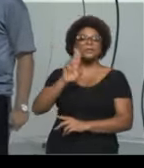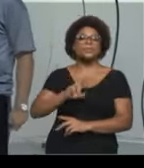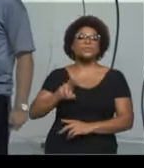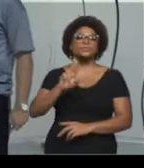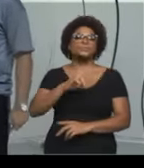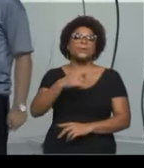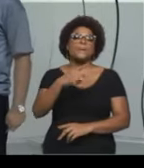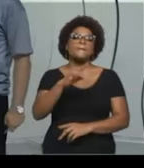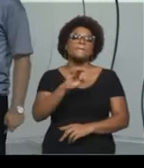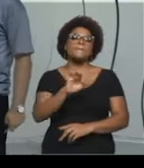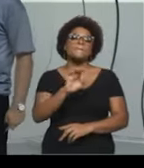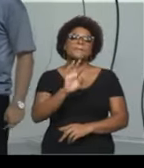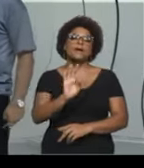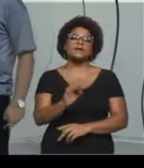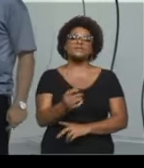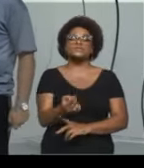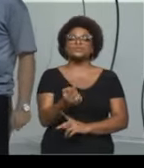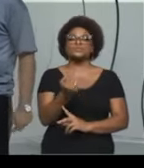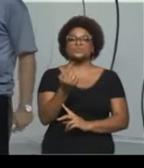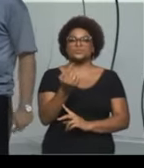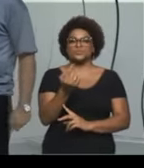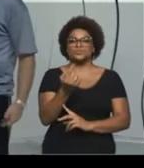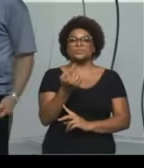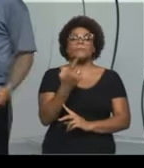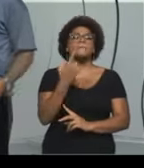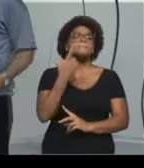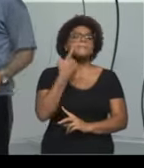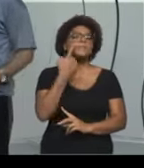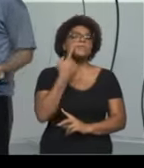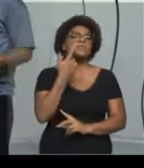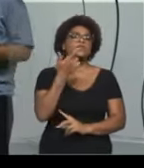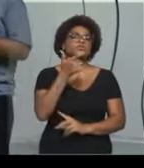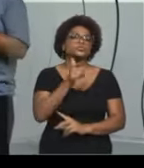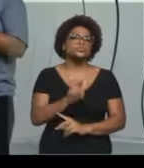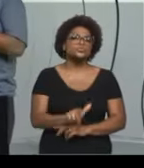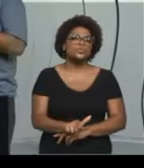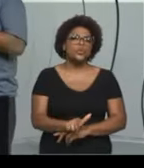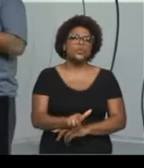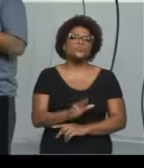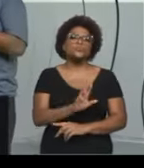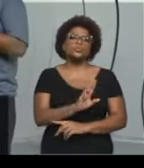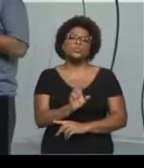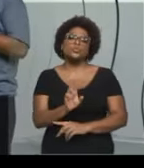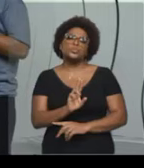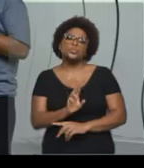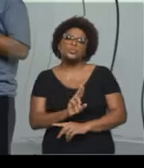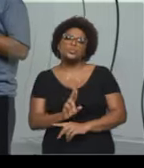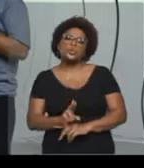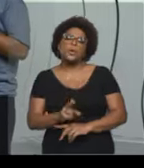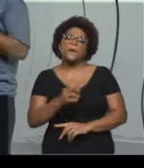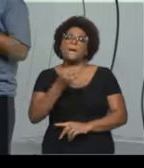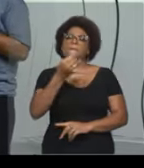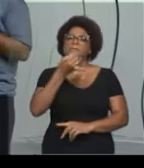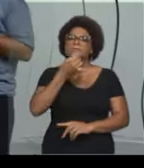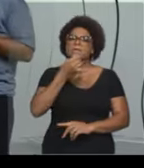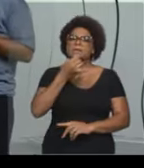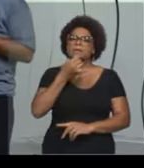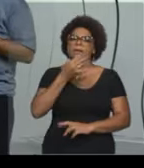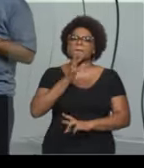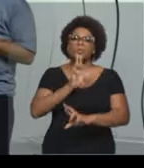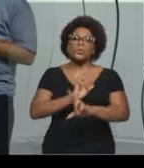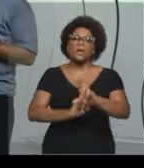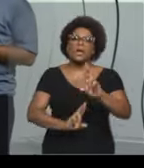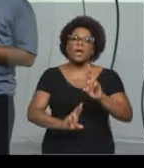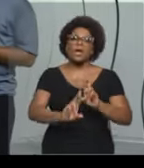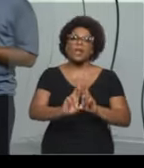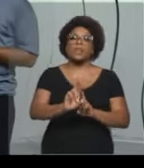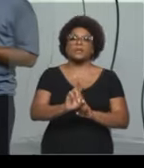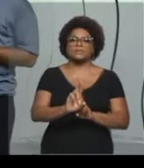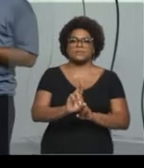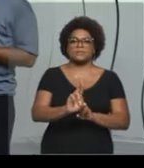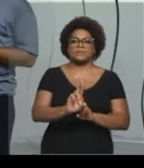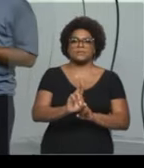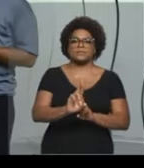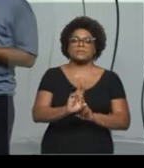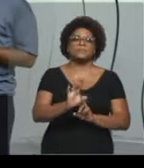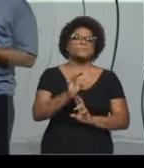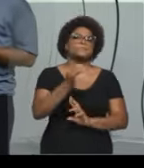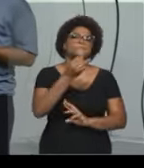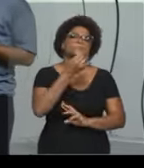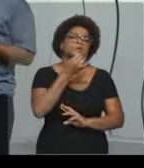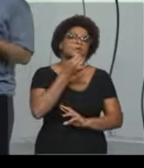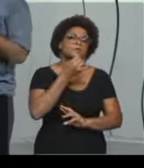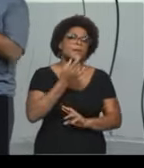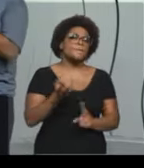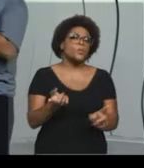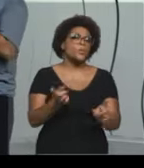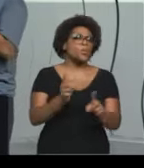vamos ver novamente a nomenclatura, vamos ver exemplos e vamos ver relações. Por exemplo, ao contrário da progressão aritmética,